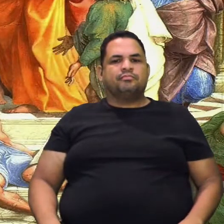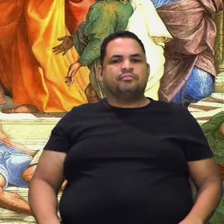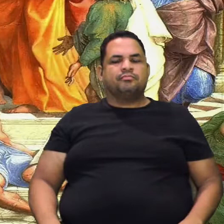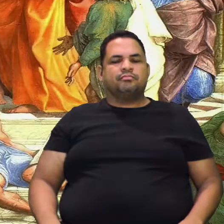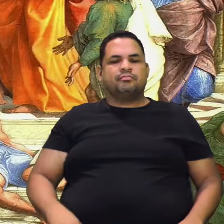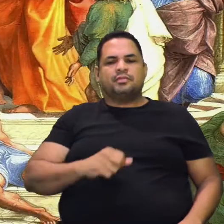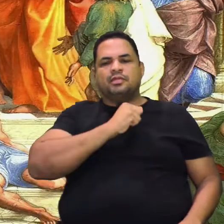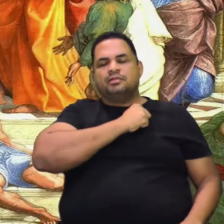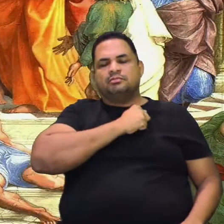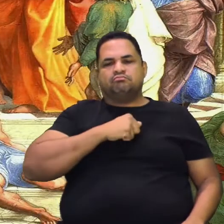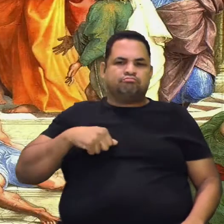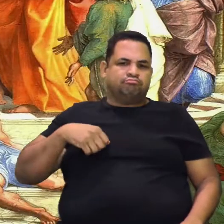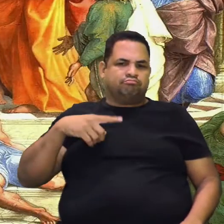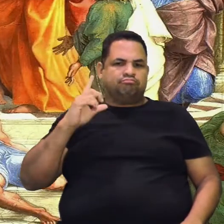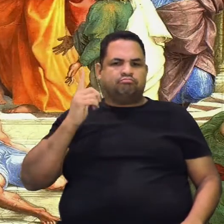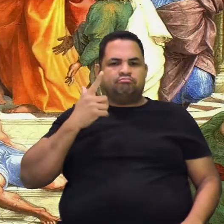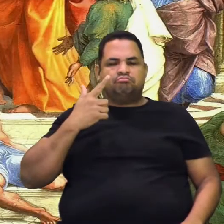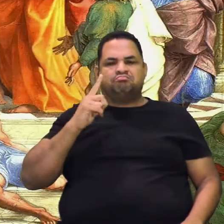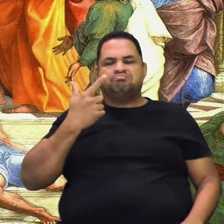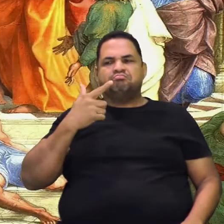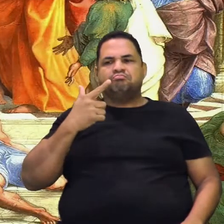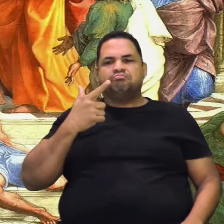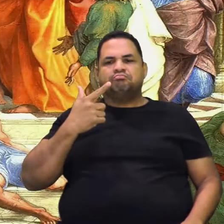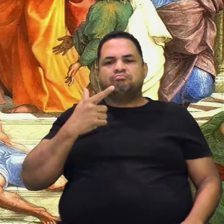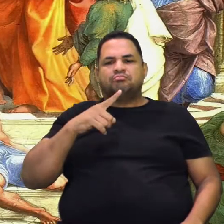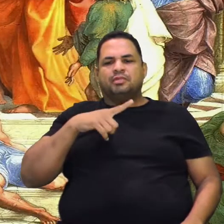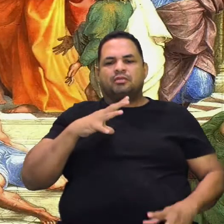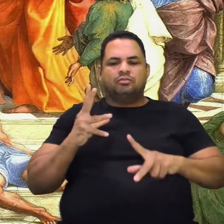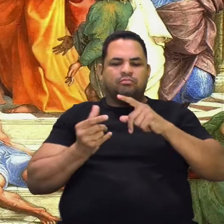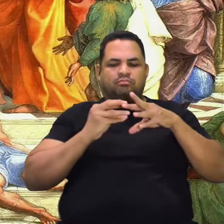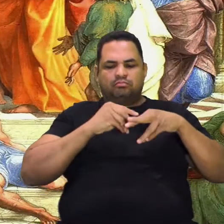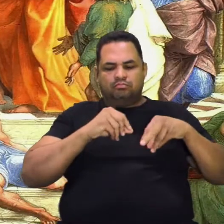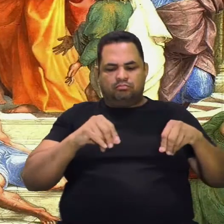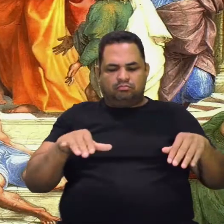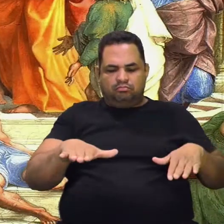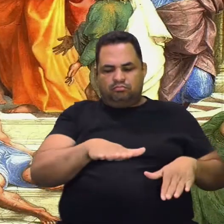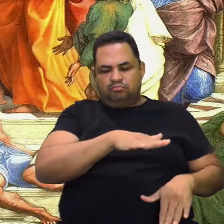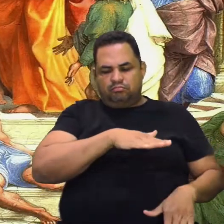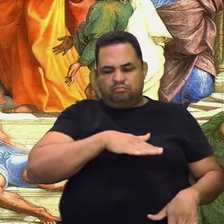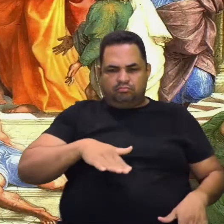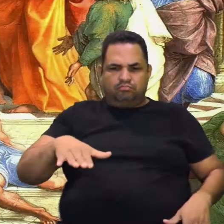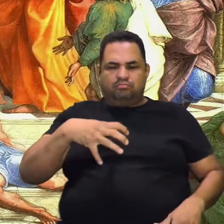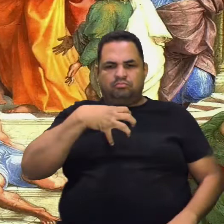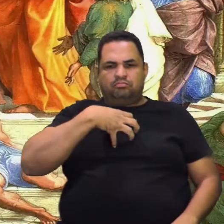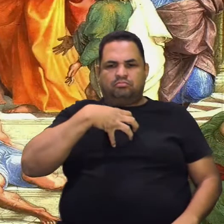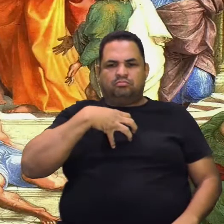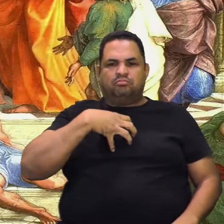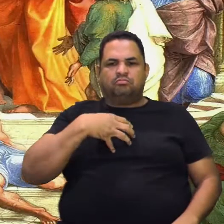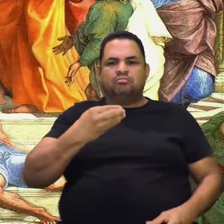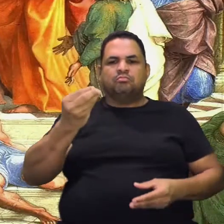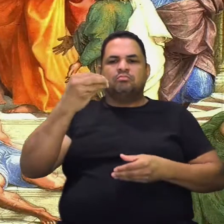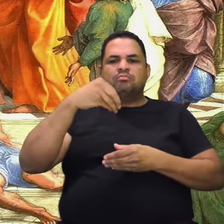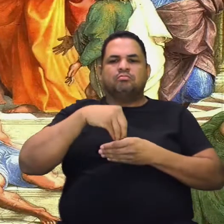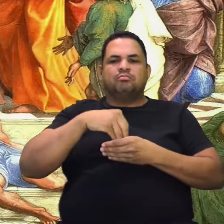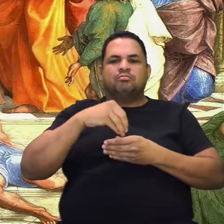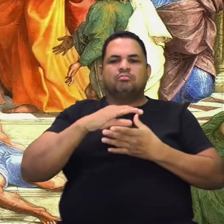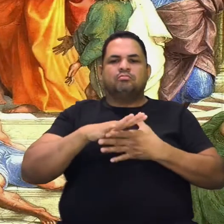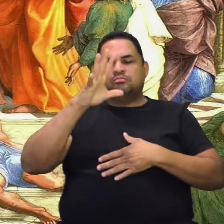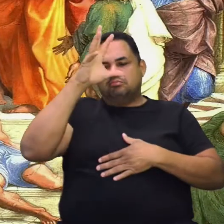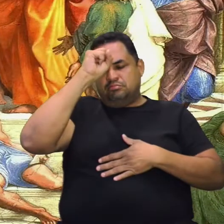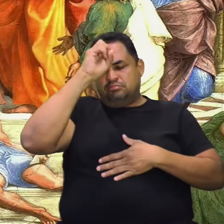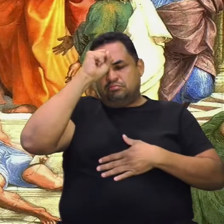Aristóteles dizendo que não, que existe um mundo terreno, que os sentidos fazem parte da aprendizagem.